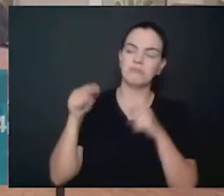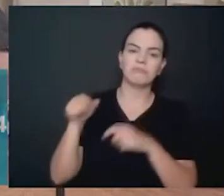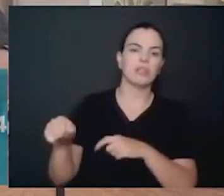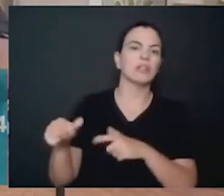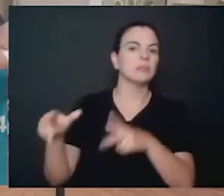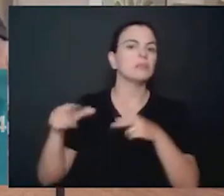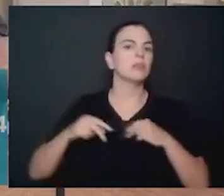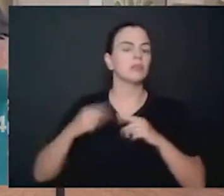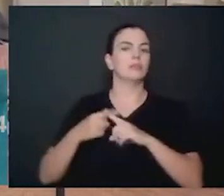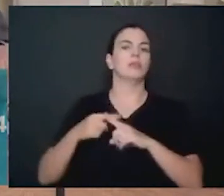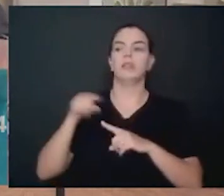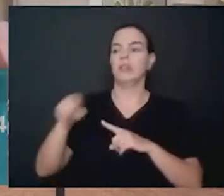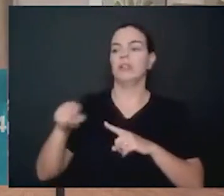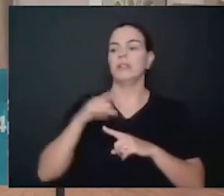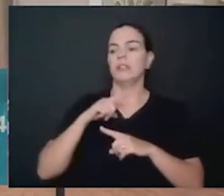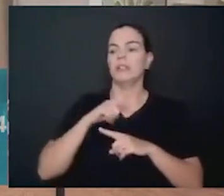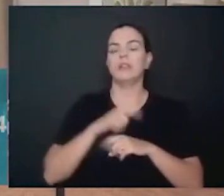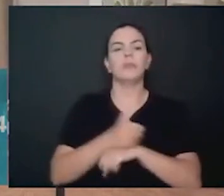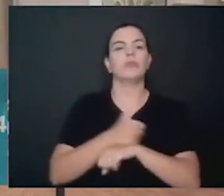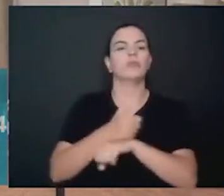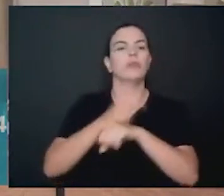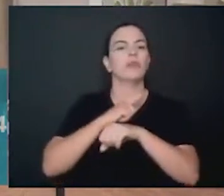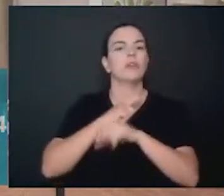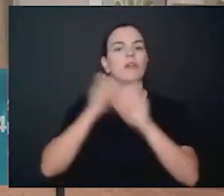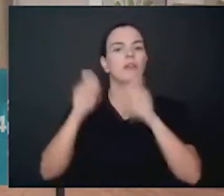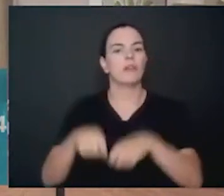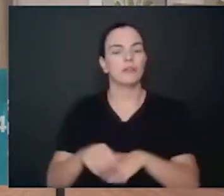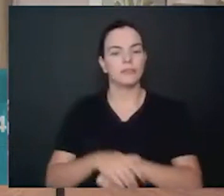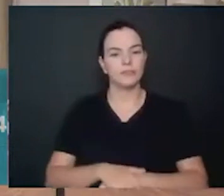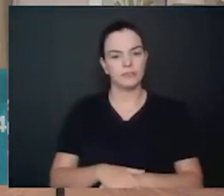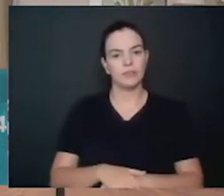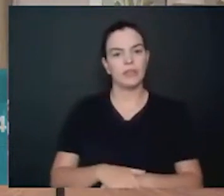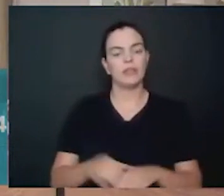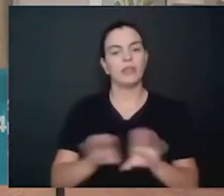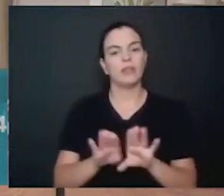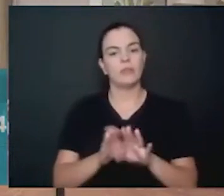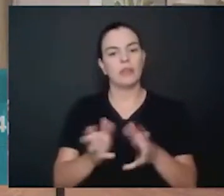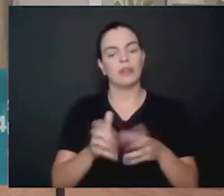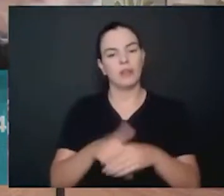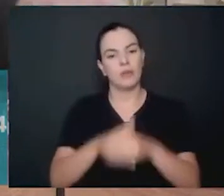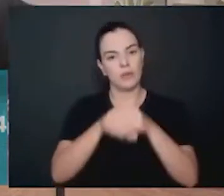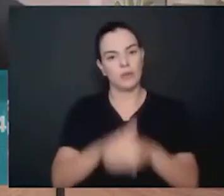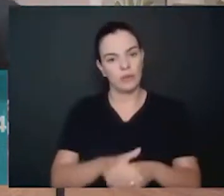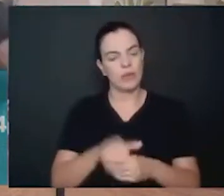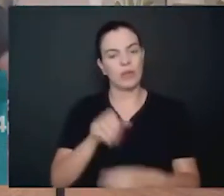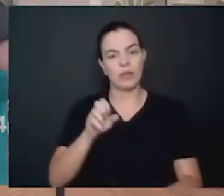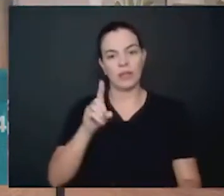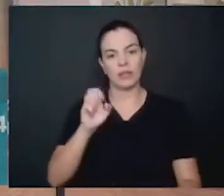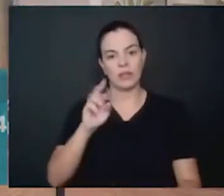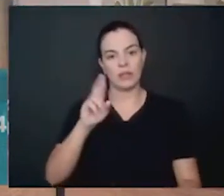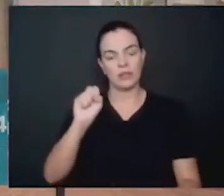funcionários altamente competentes quero saudar também aqui o Ederson Bonfim que